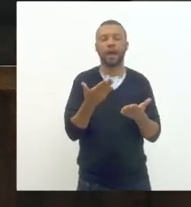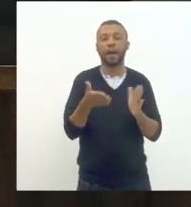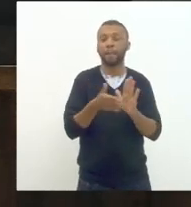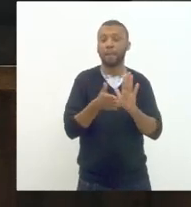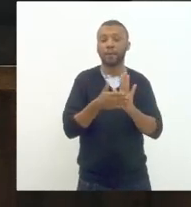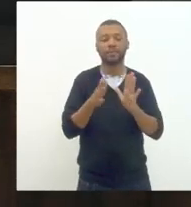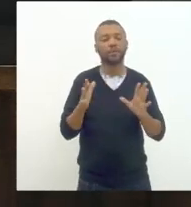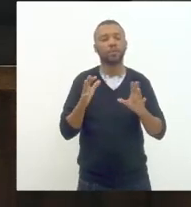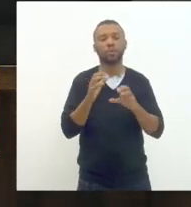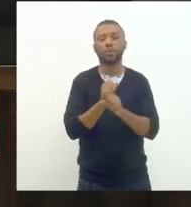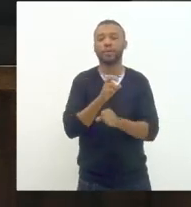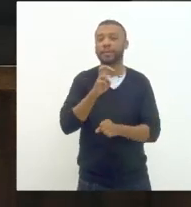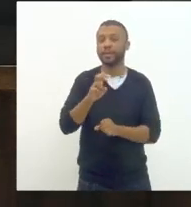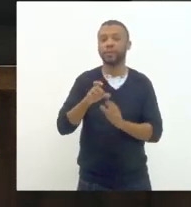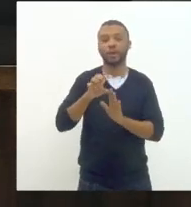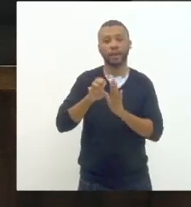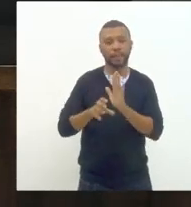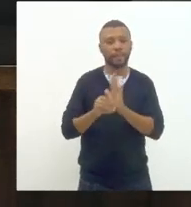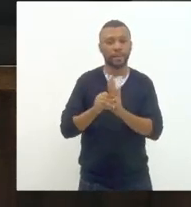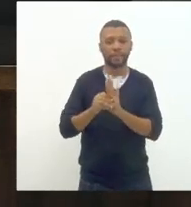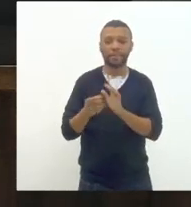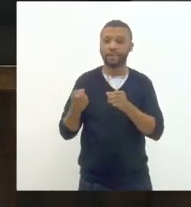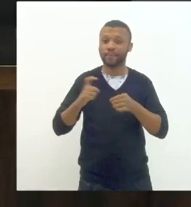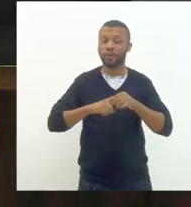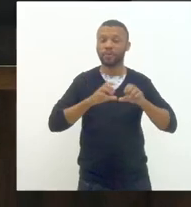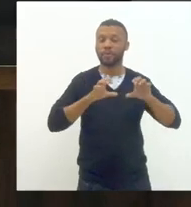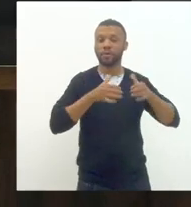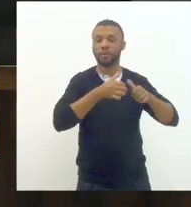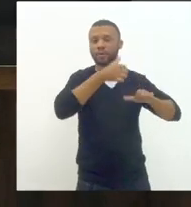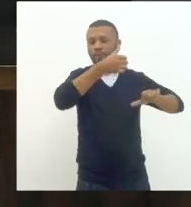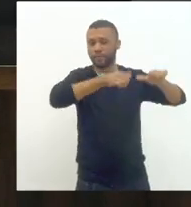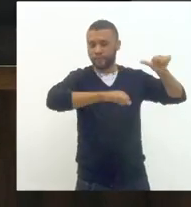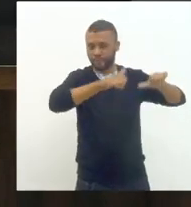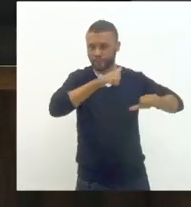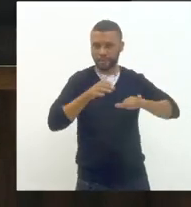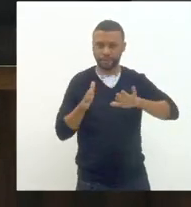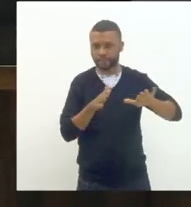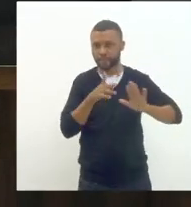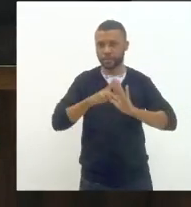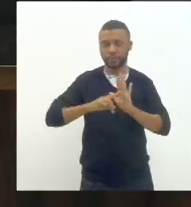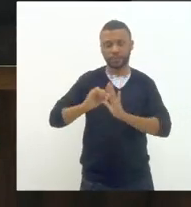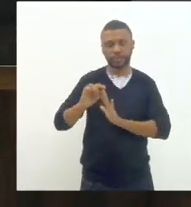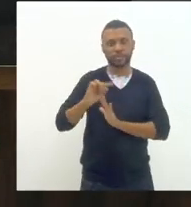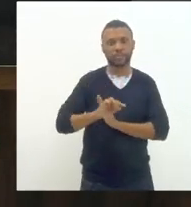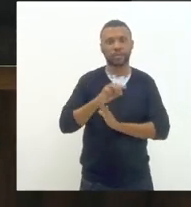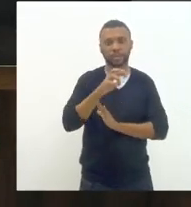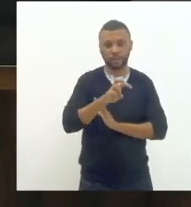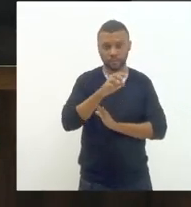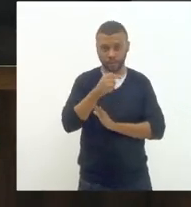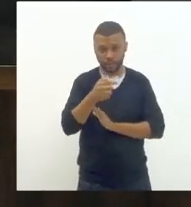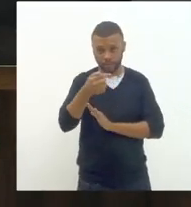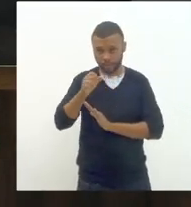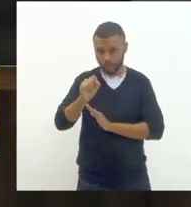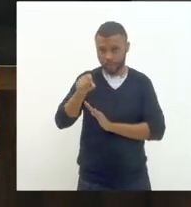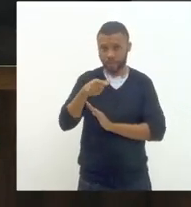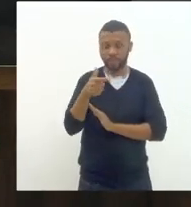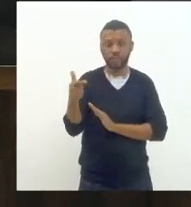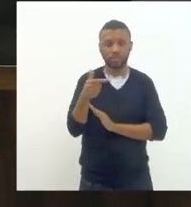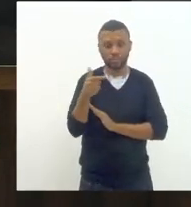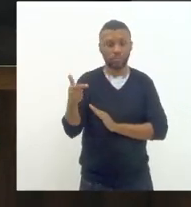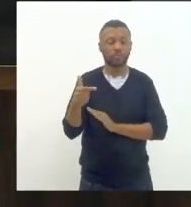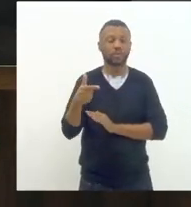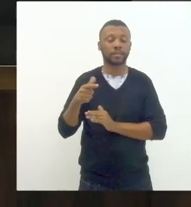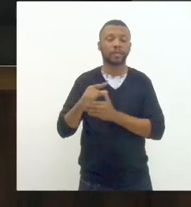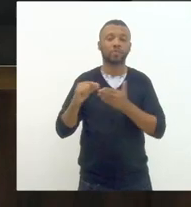proposta recebeu 5 emendas e retorna às comissões. Projeto de lei 5778-22, de autoria da deputada enfermeira